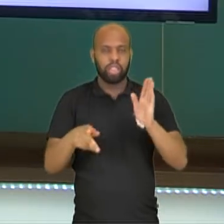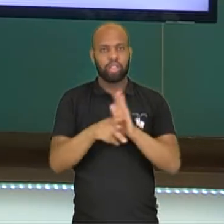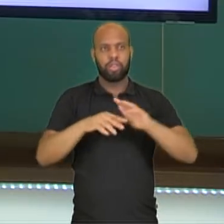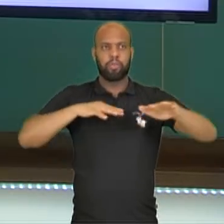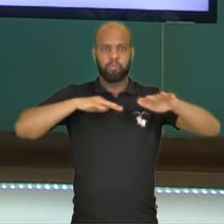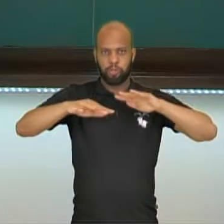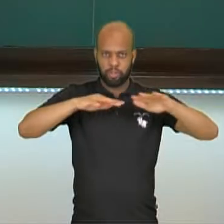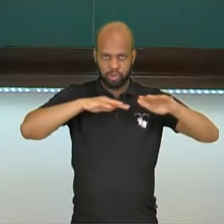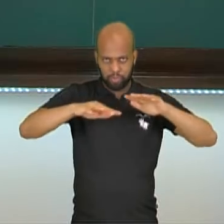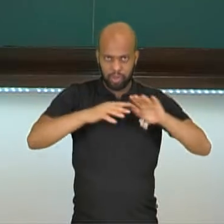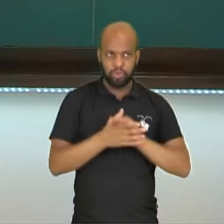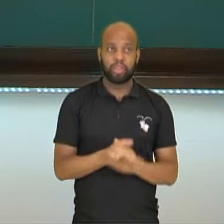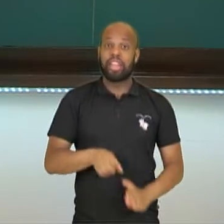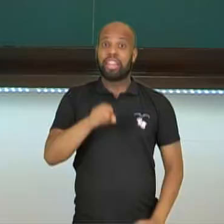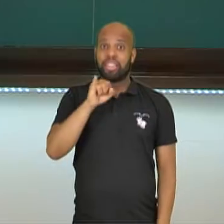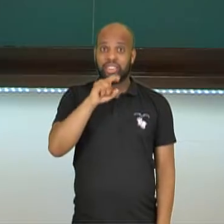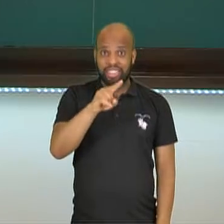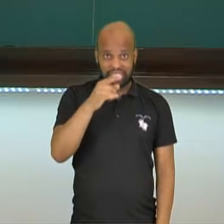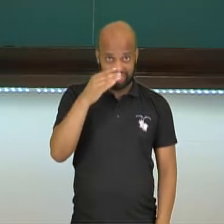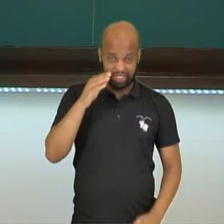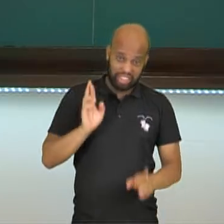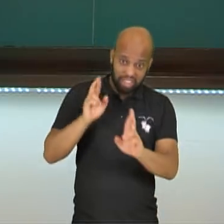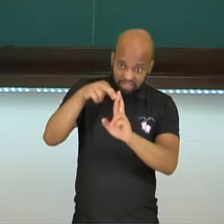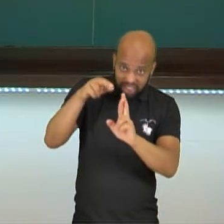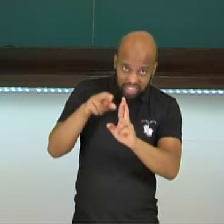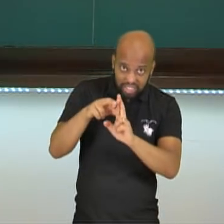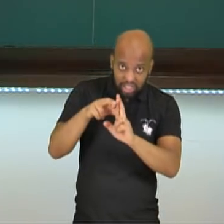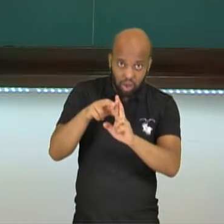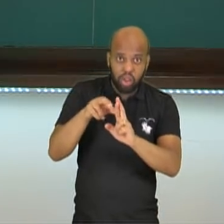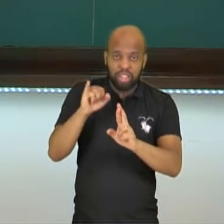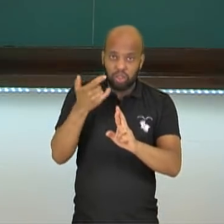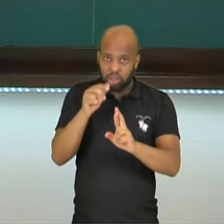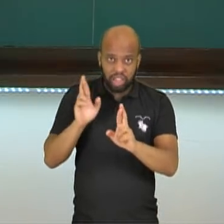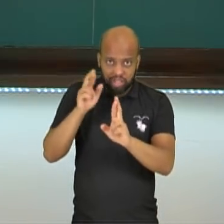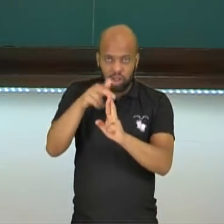movimento. Então, sem referencial, não existe movimento e também não vai